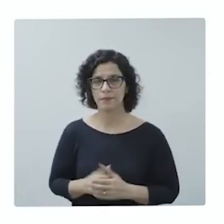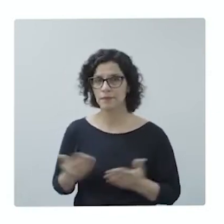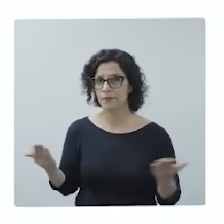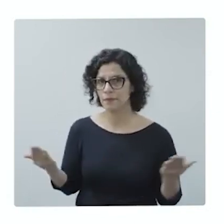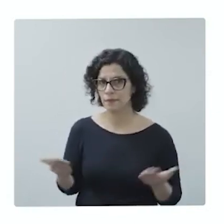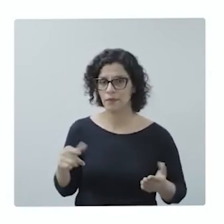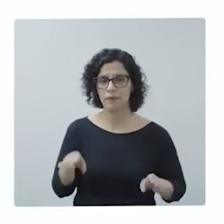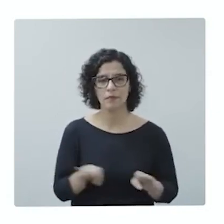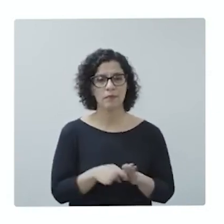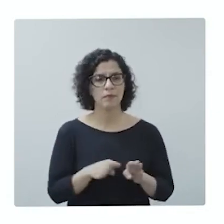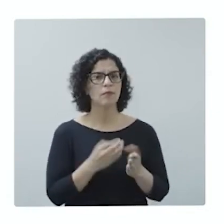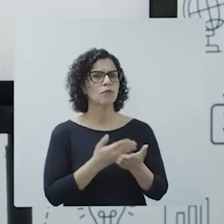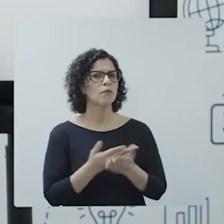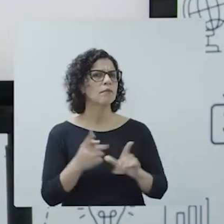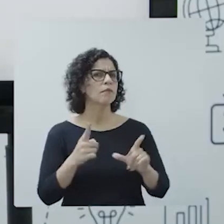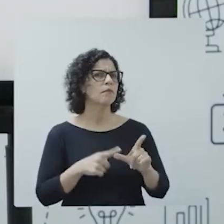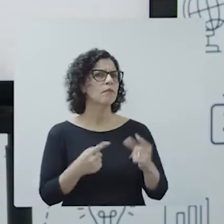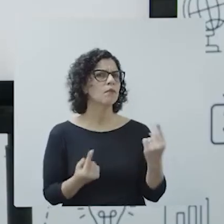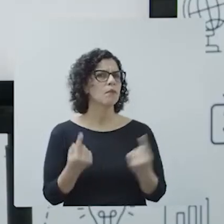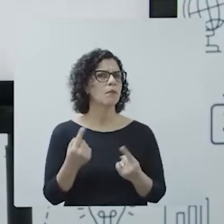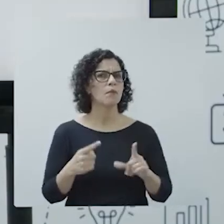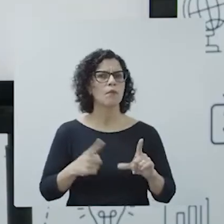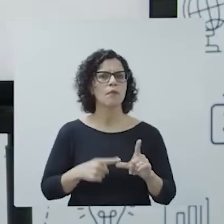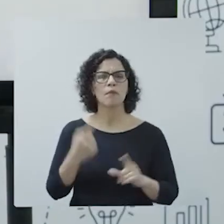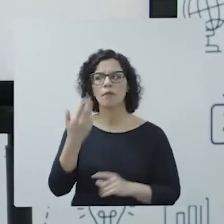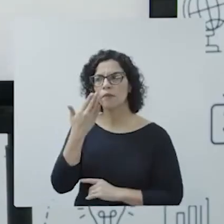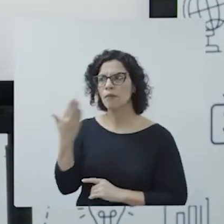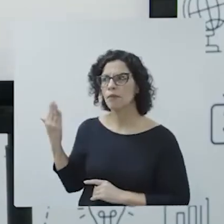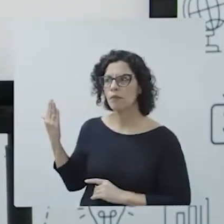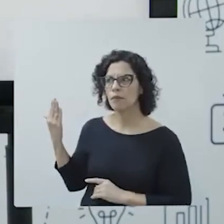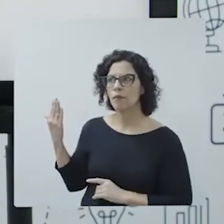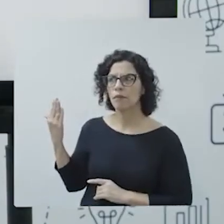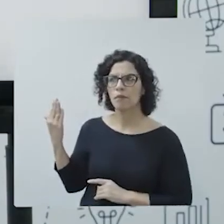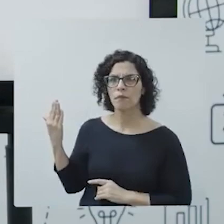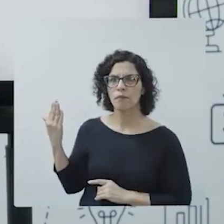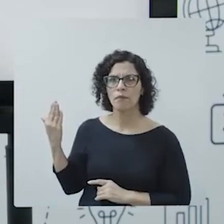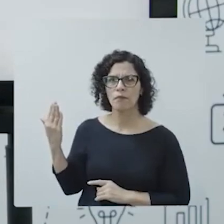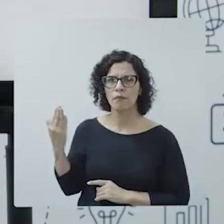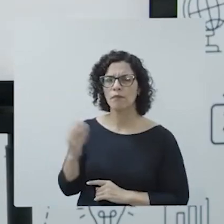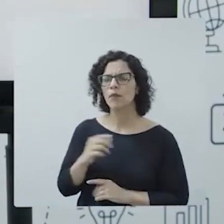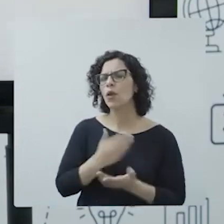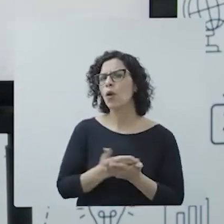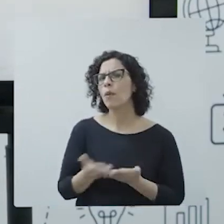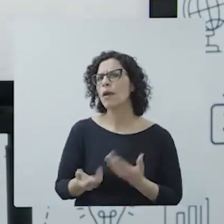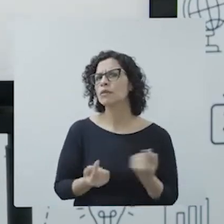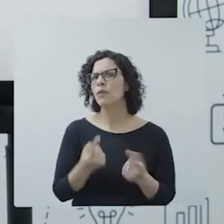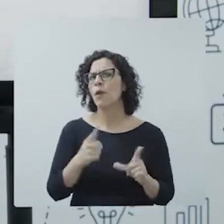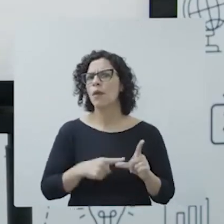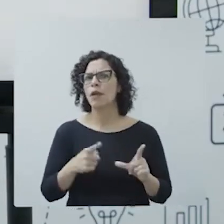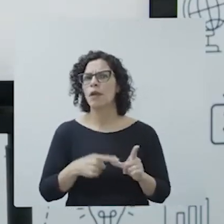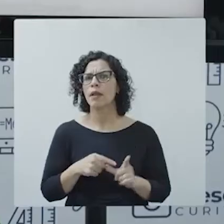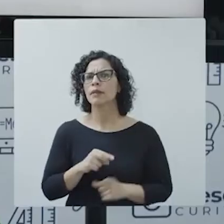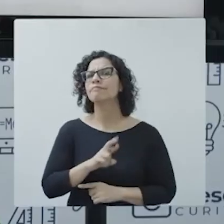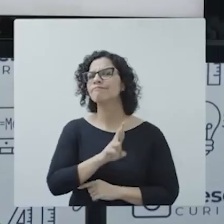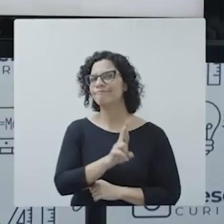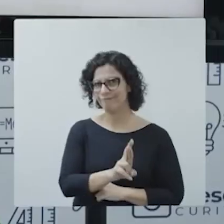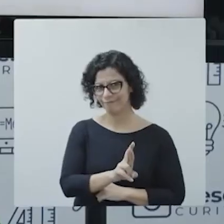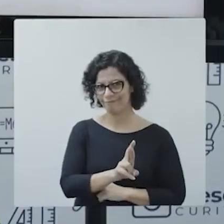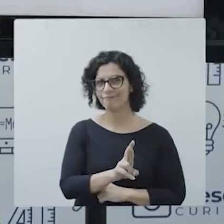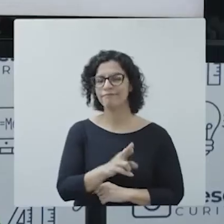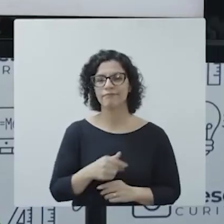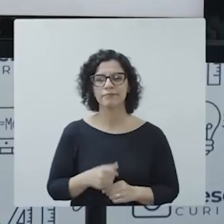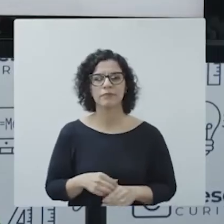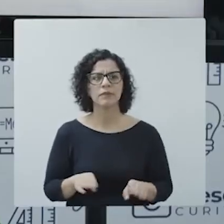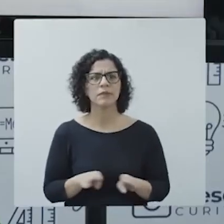letras, certo? E agora, com que letra começa aqui, ó, a palavra raposa? Com